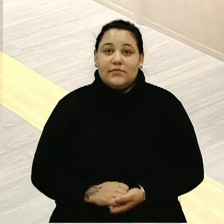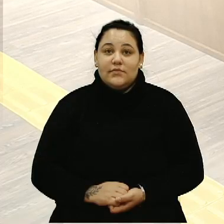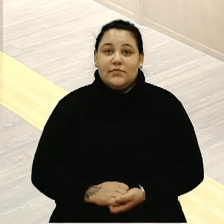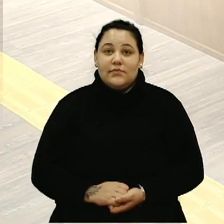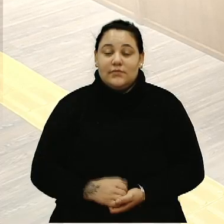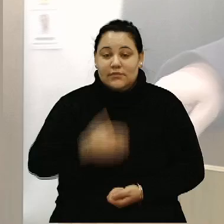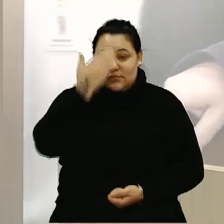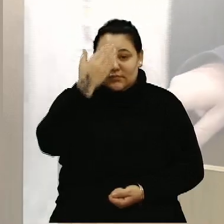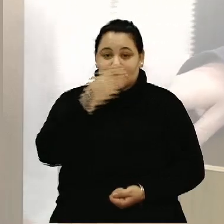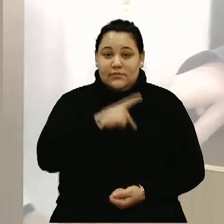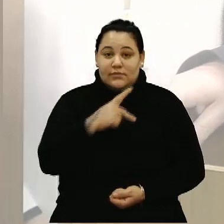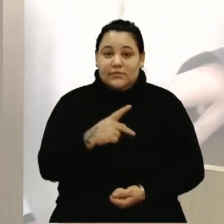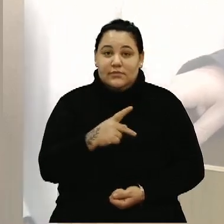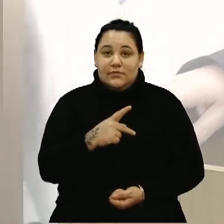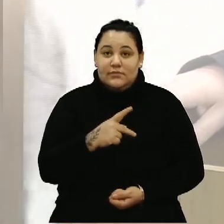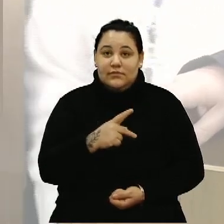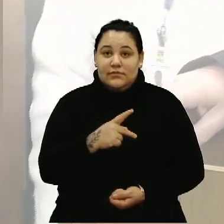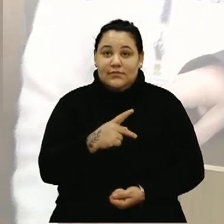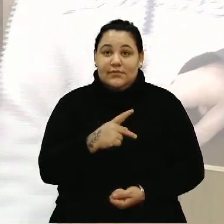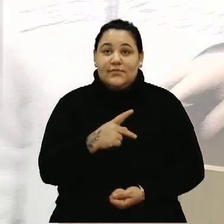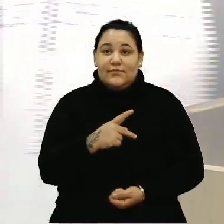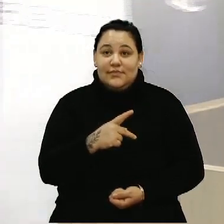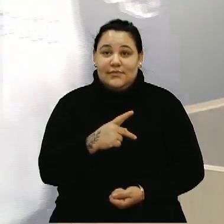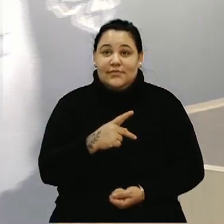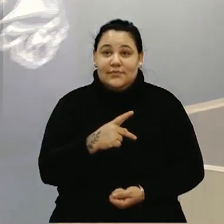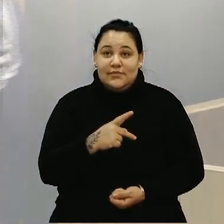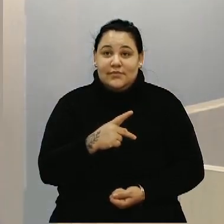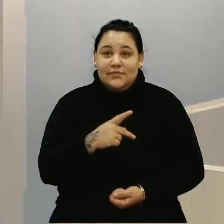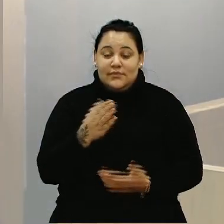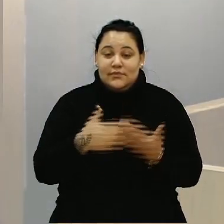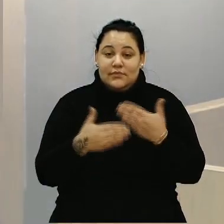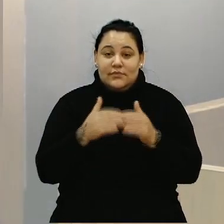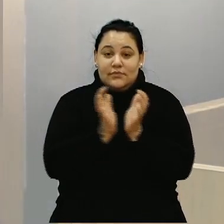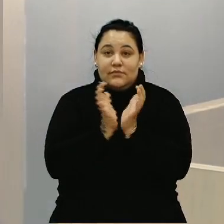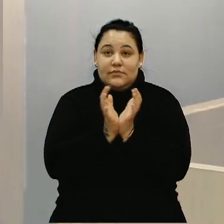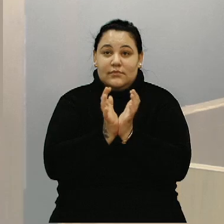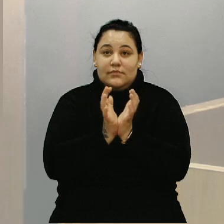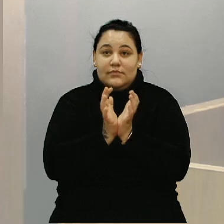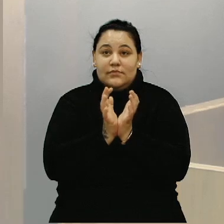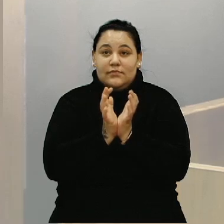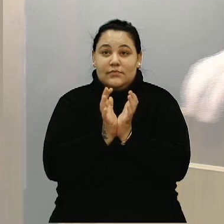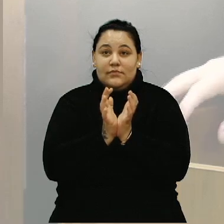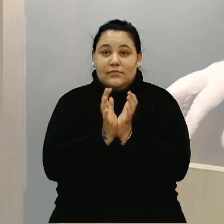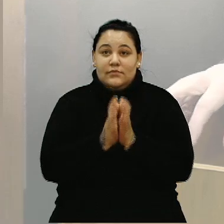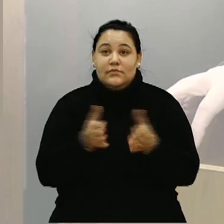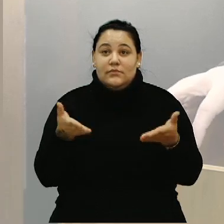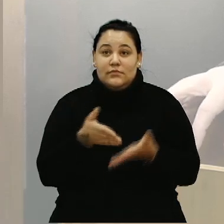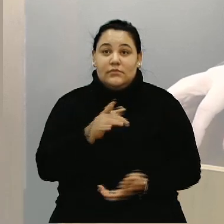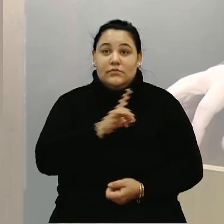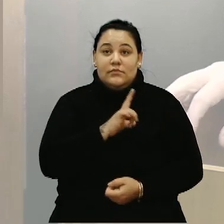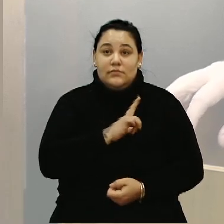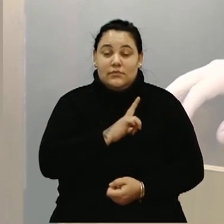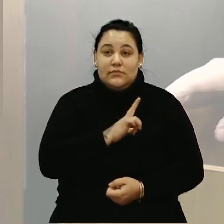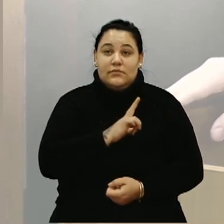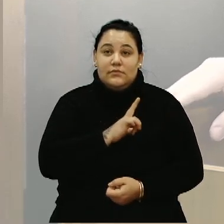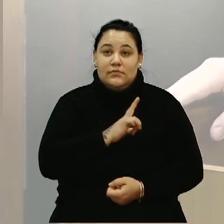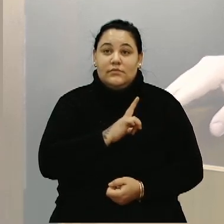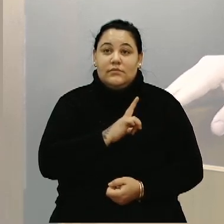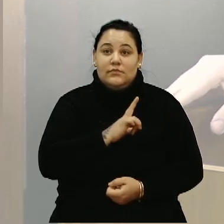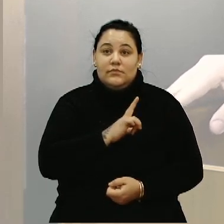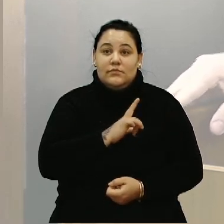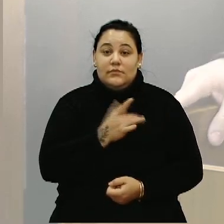Obrigado, presidente. Obrigado, presidente. Nobres colegas. Hoje temos uma